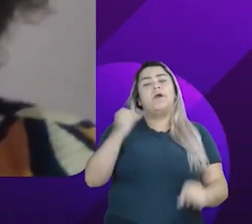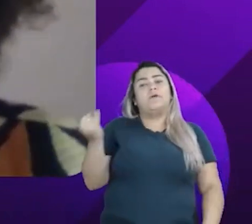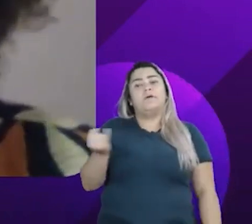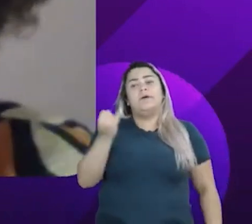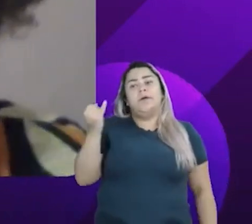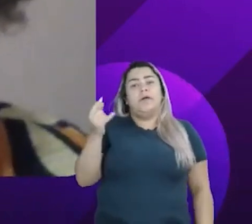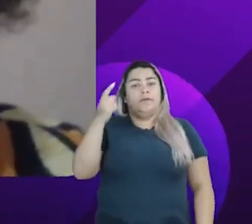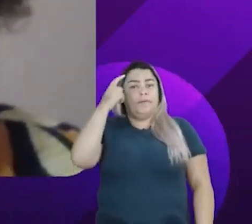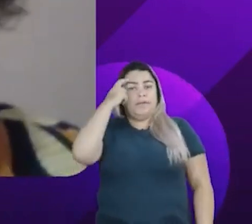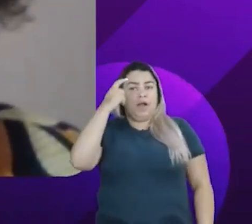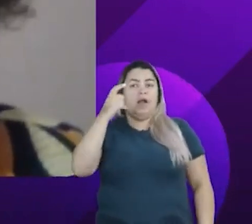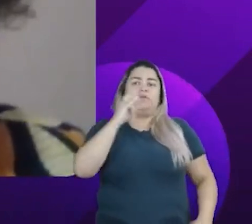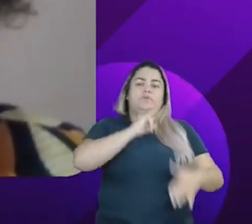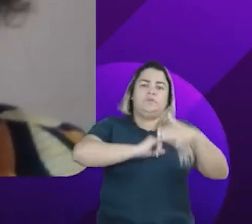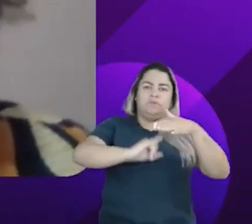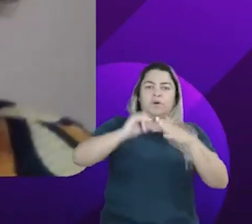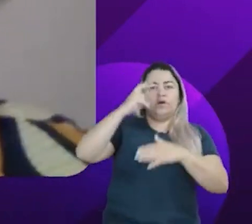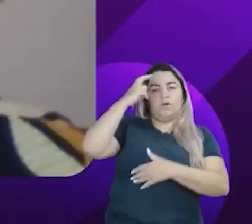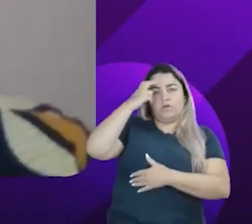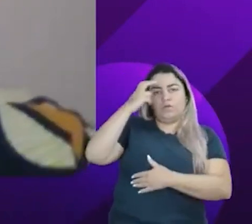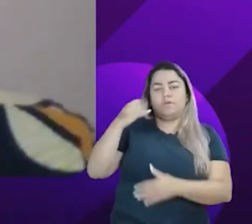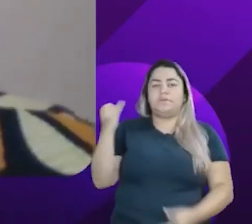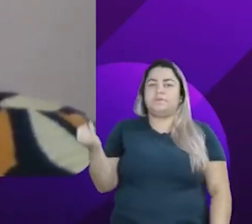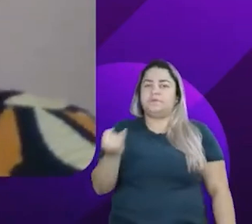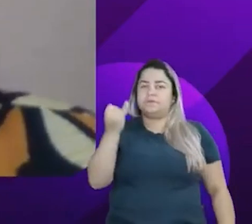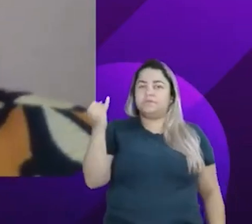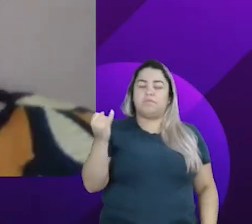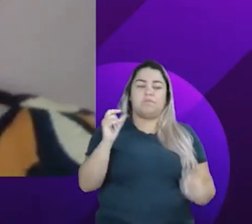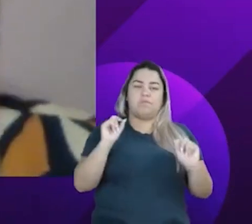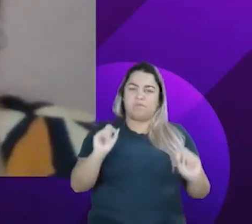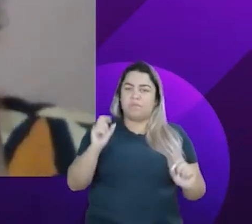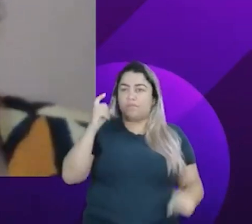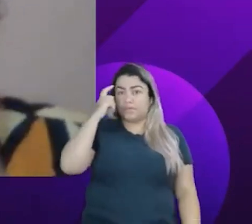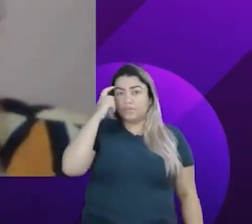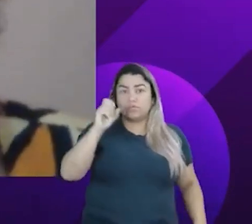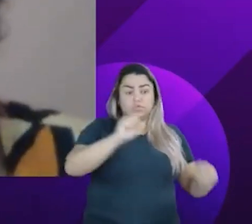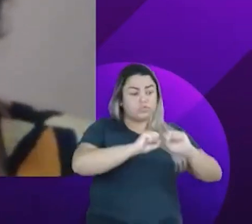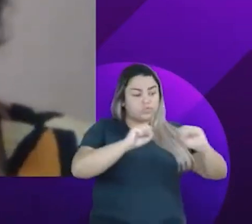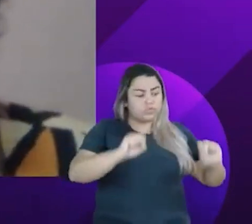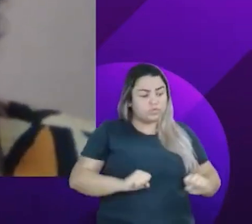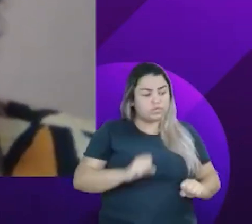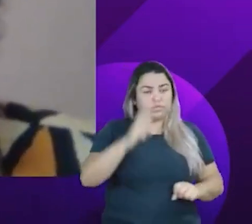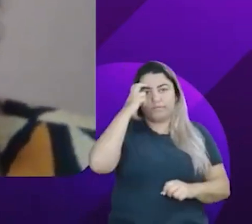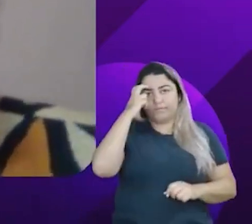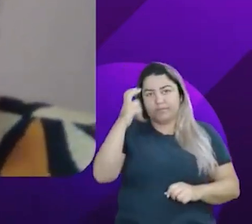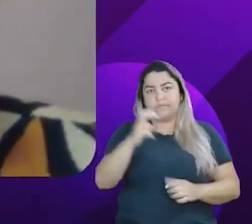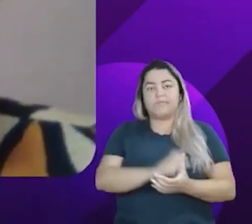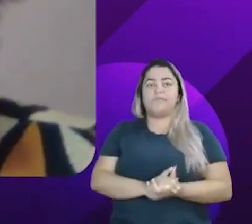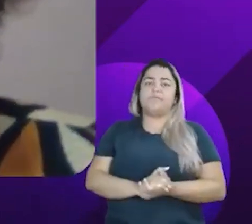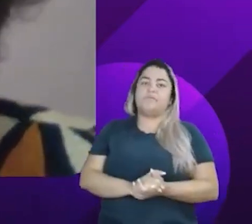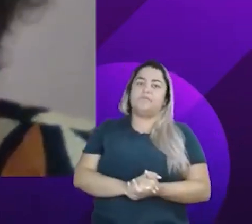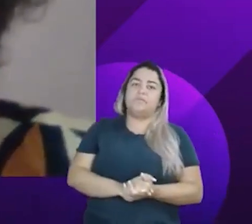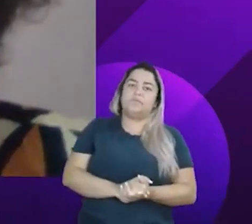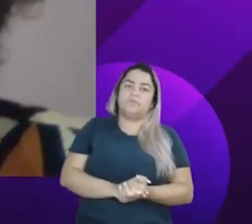gente pensar a institucionalização da cultura? Qual a importância da gente pensar um sistema nacional de cultura?